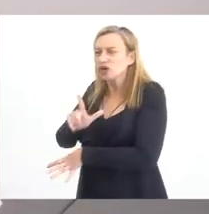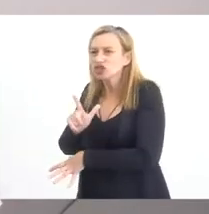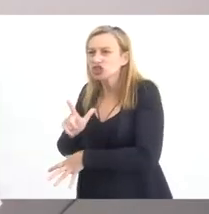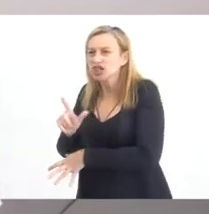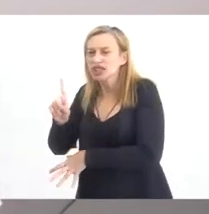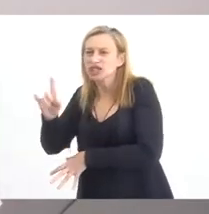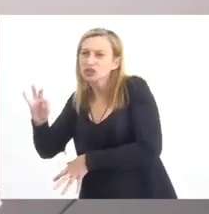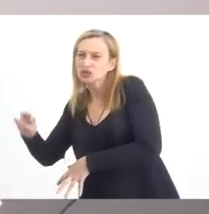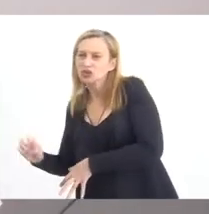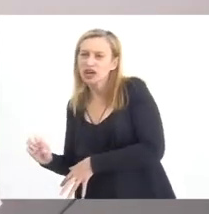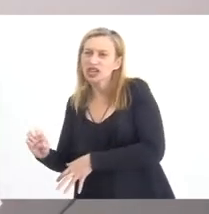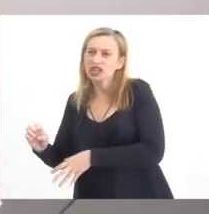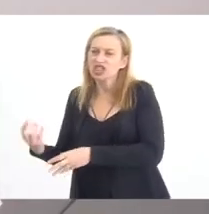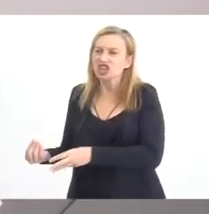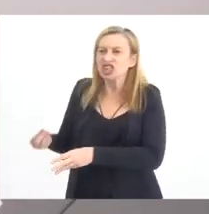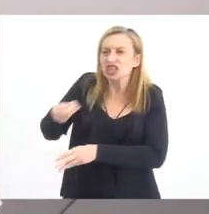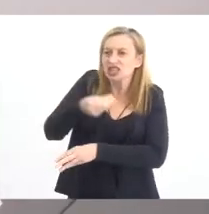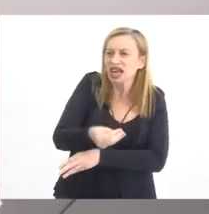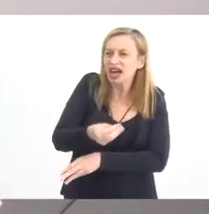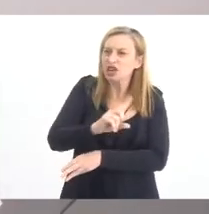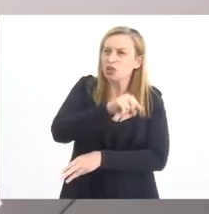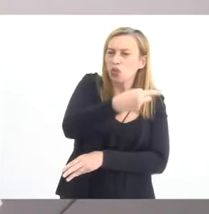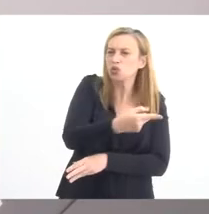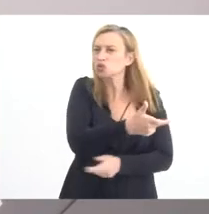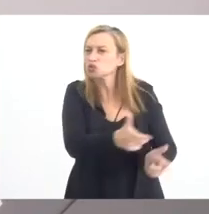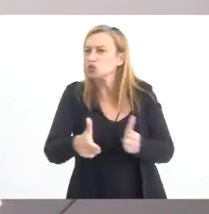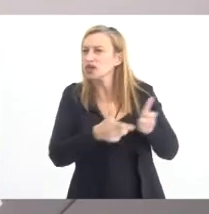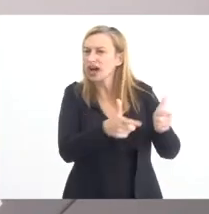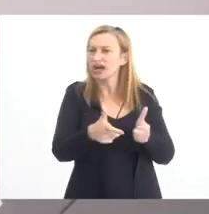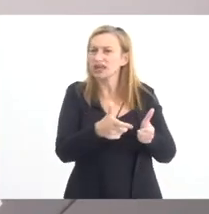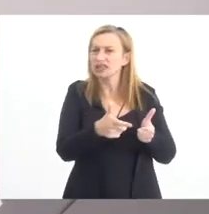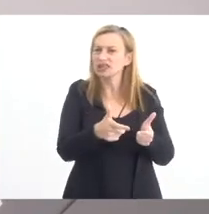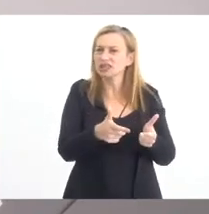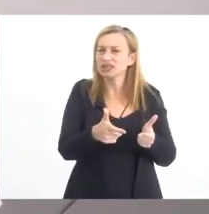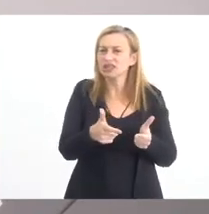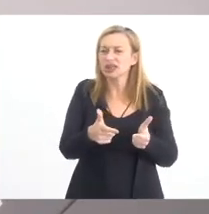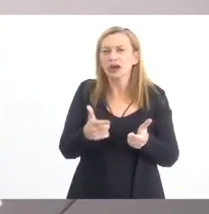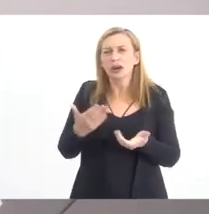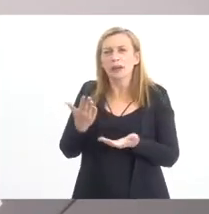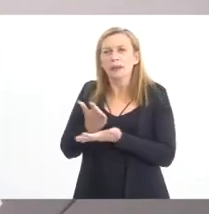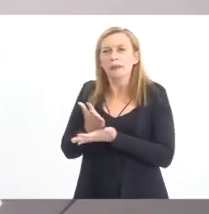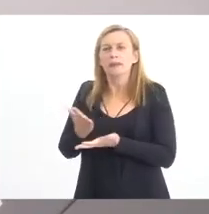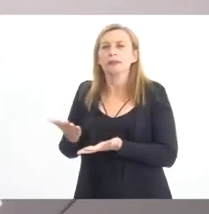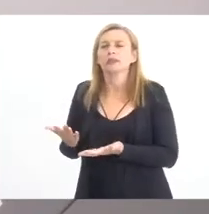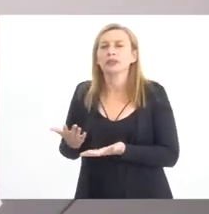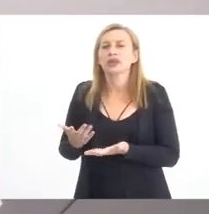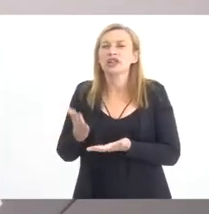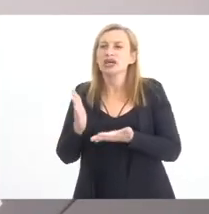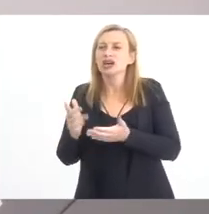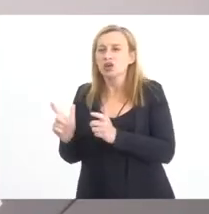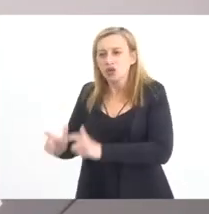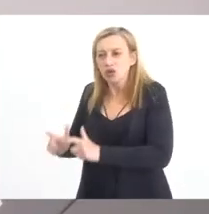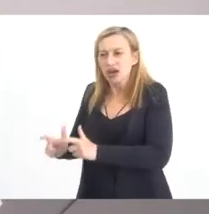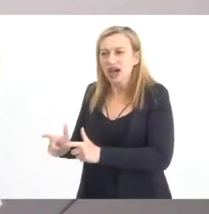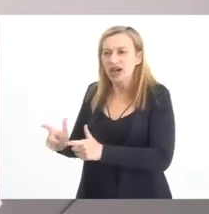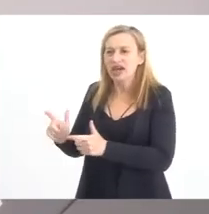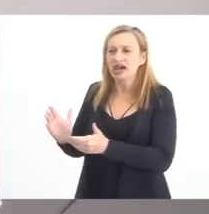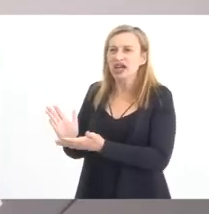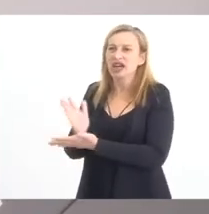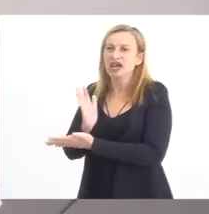outros locais do nosso município, do nosso estado. E a região que muitas das vezes é